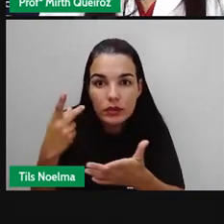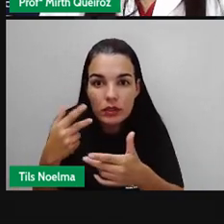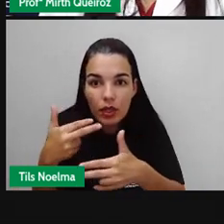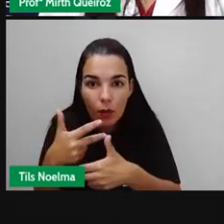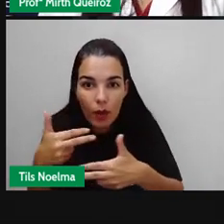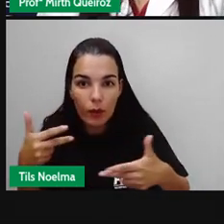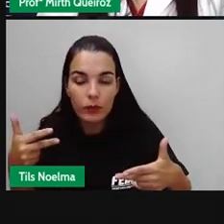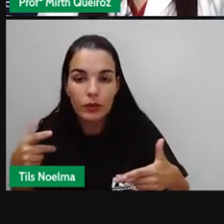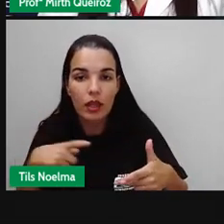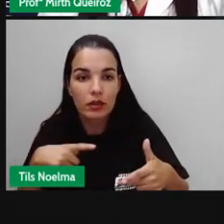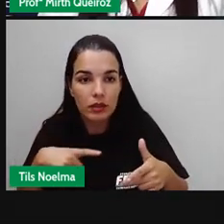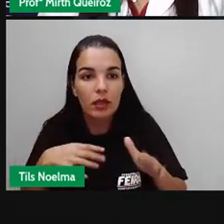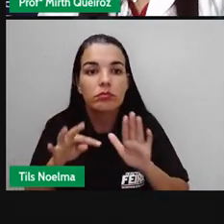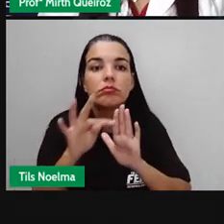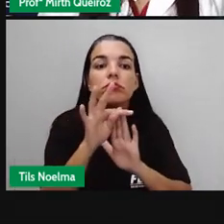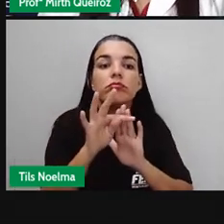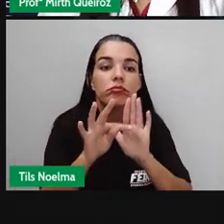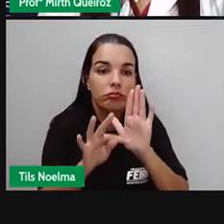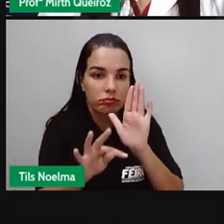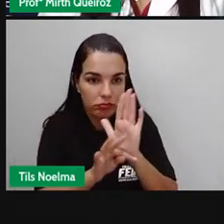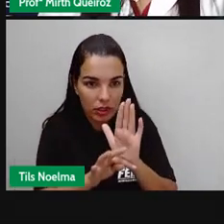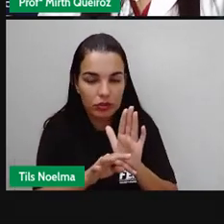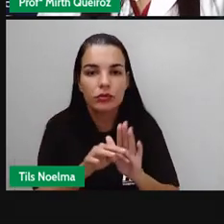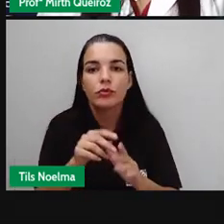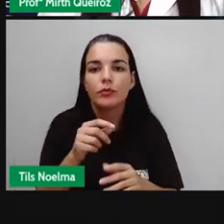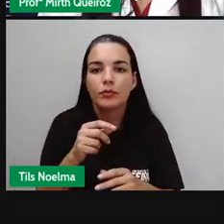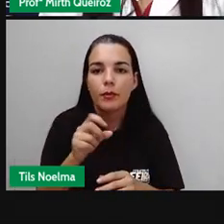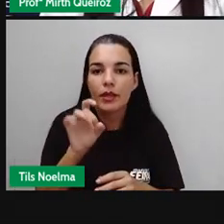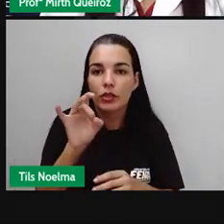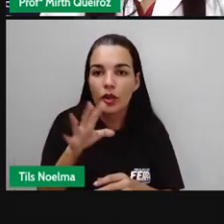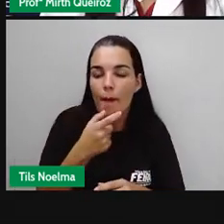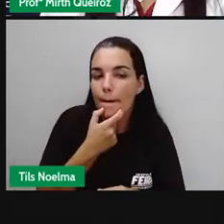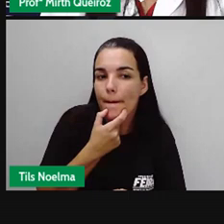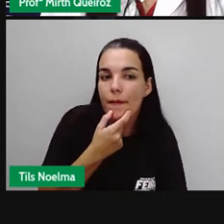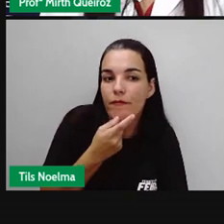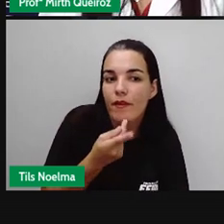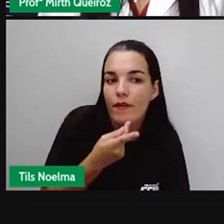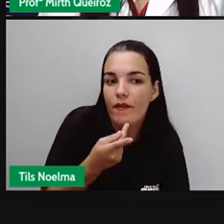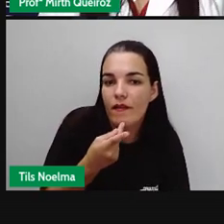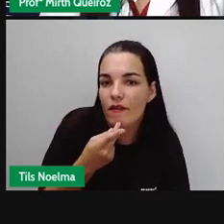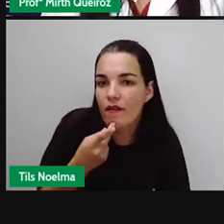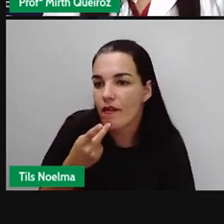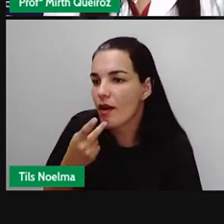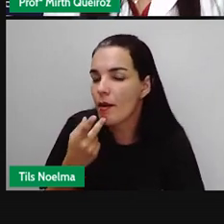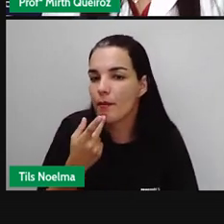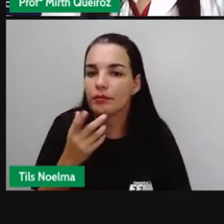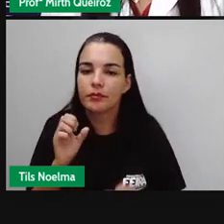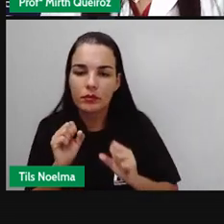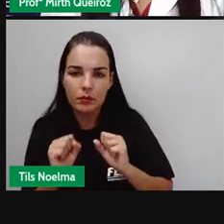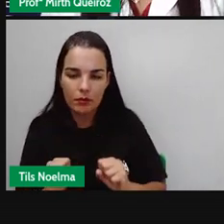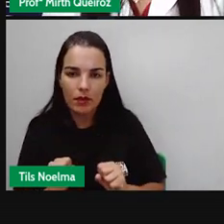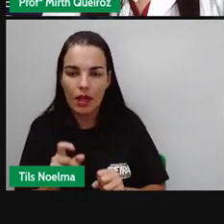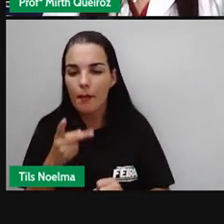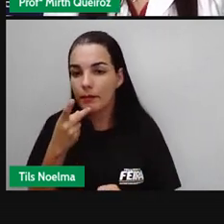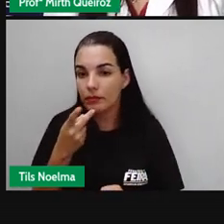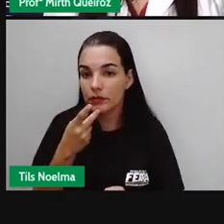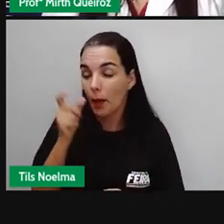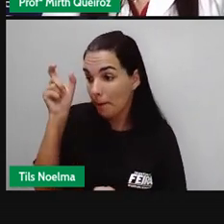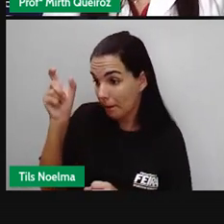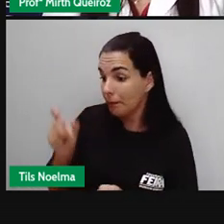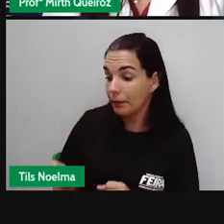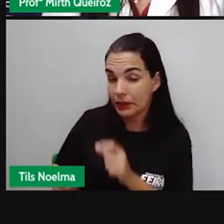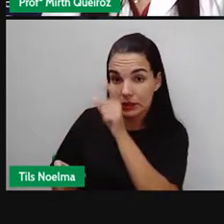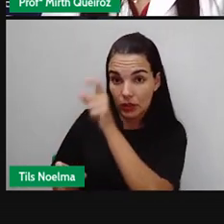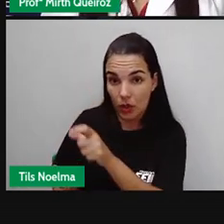Se trata de um texto também narrativo, onde nós temos um narrador. Esse narrador, ele pode ser um narrador